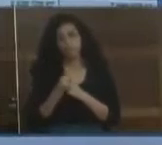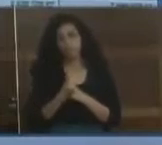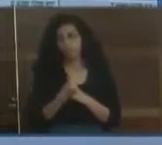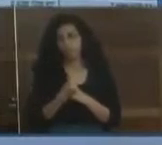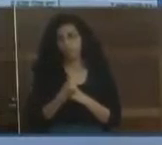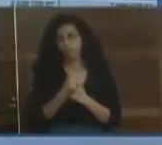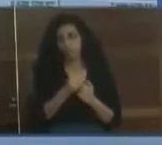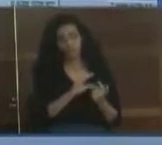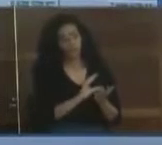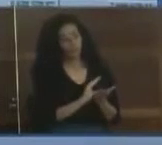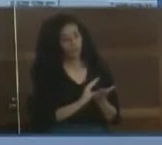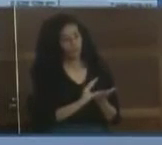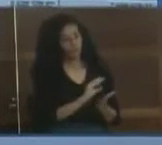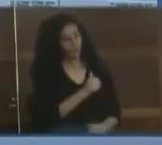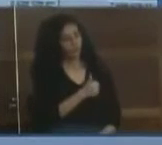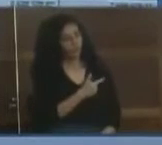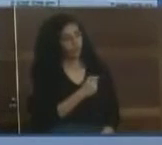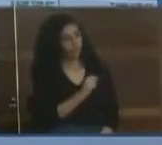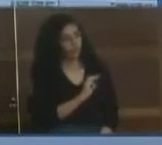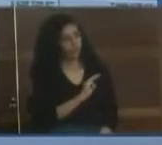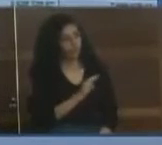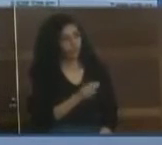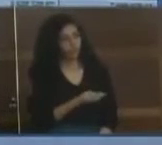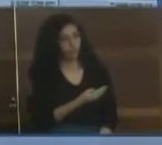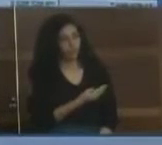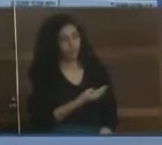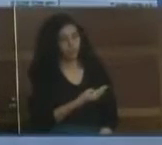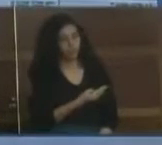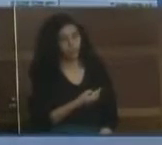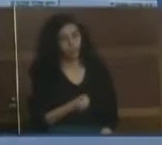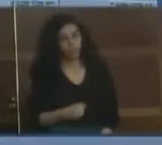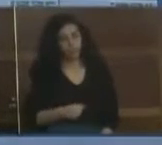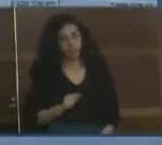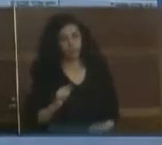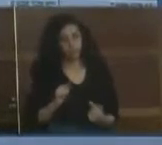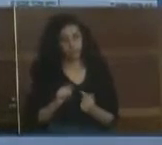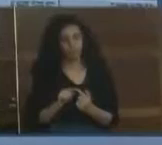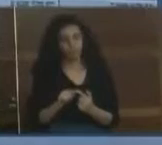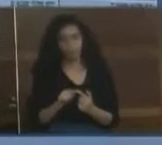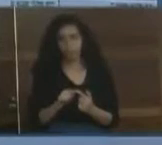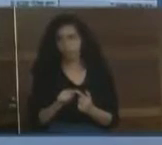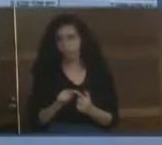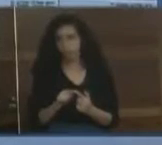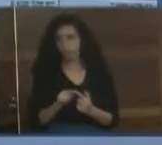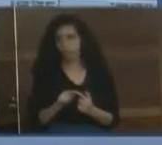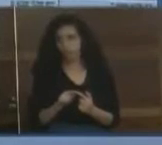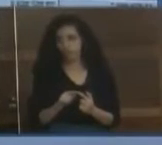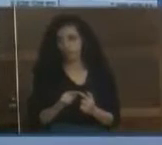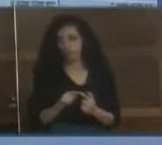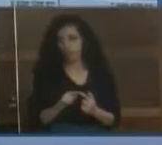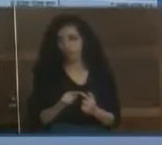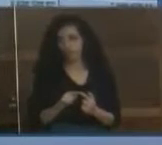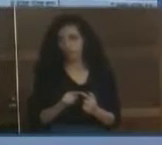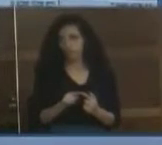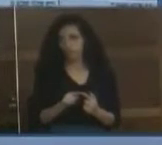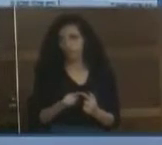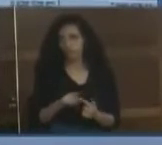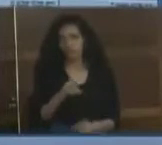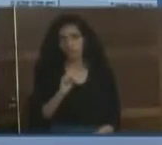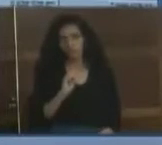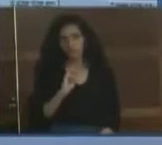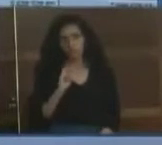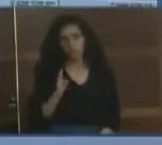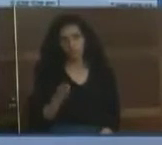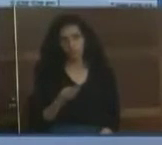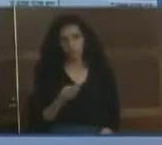despesa orçada atualizada de 10 milhões 934 r$1000 despesa empenhada até o 3º quadrimestre de